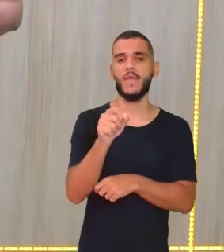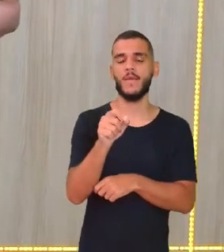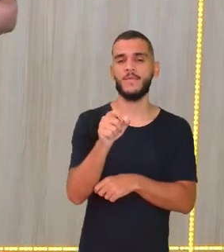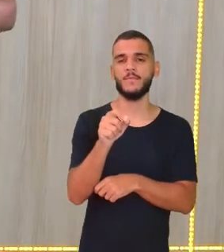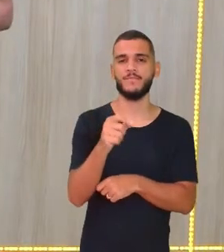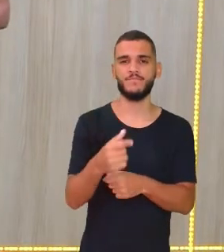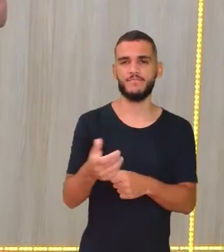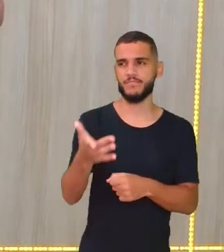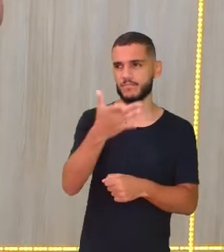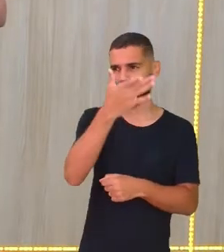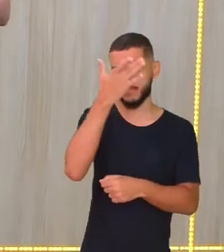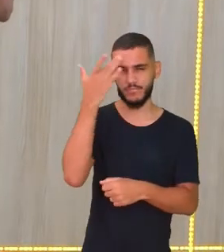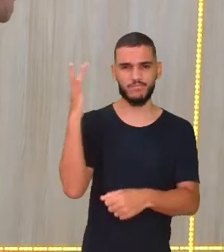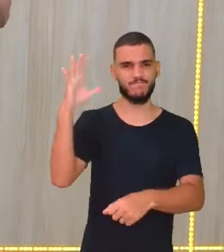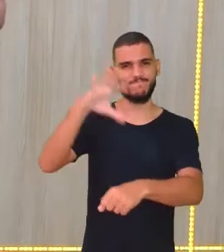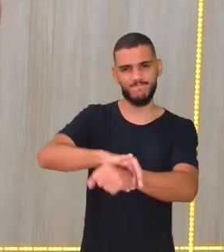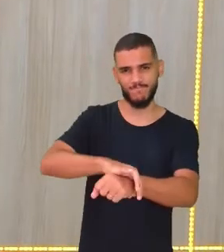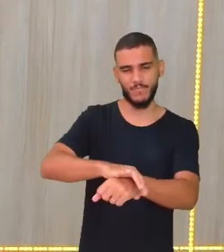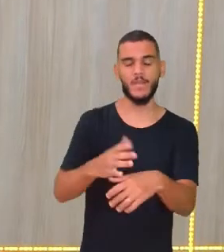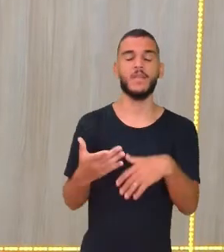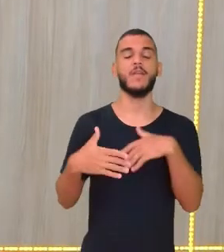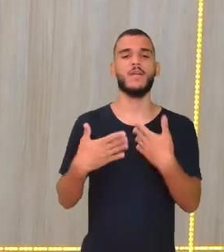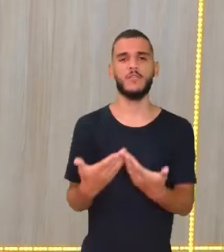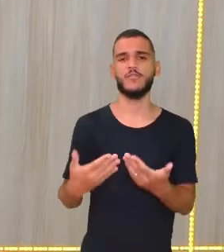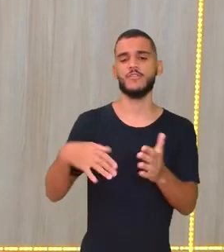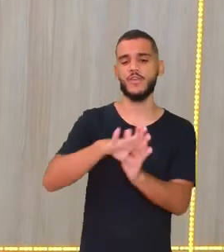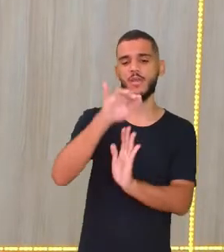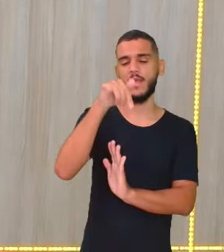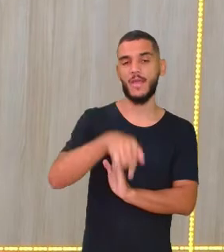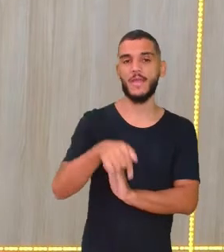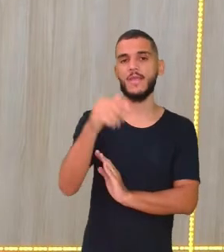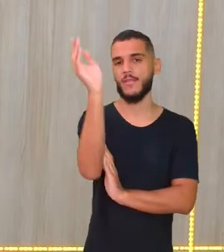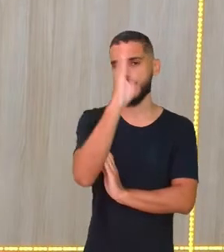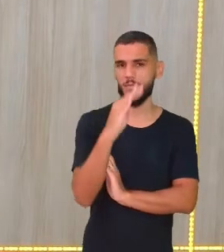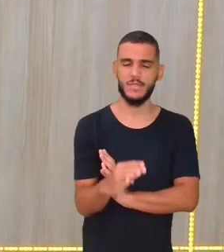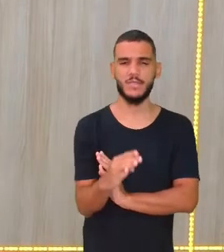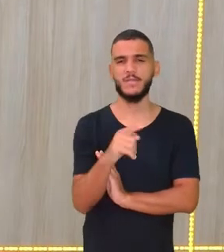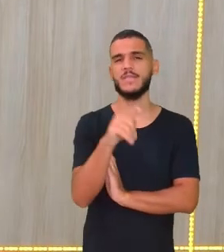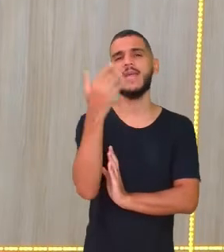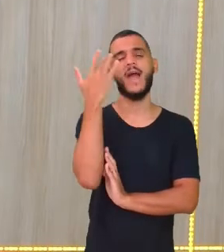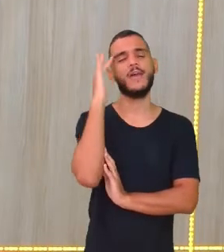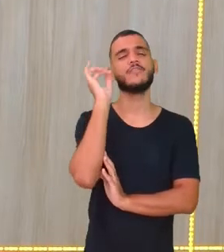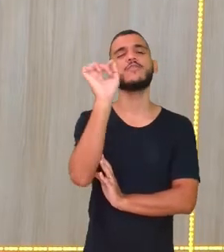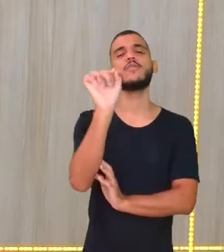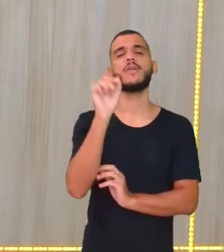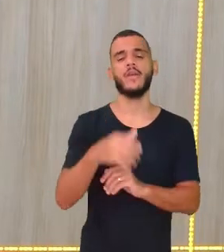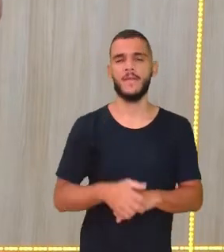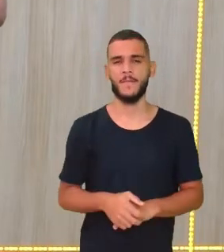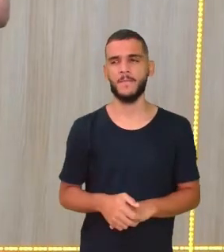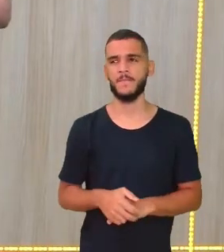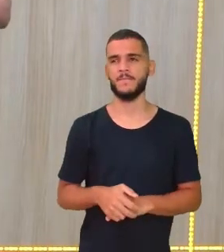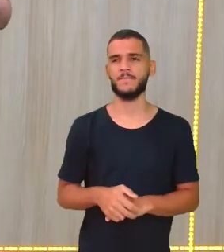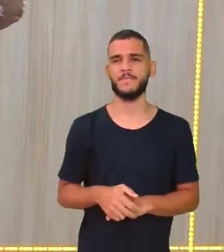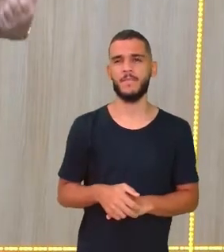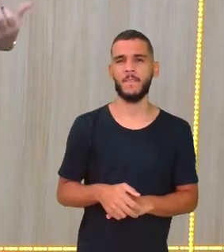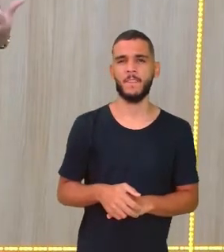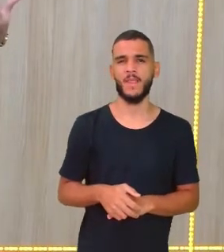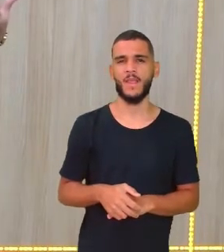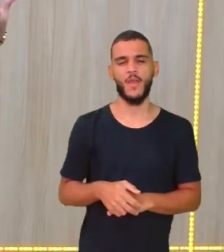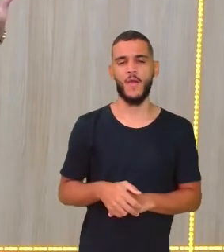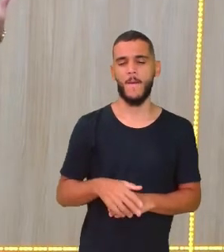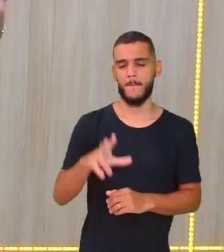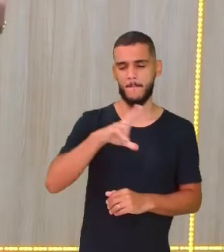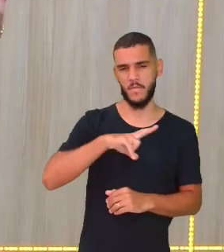né, que são os portugueses, chegando aqui no Brasil. O que é que vocês acham? Vocês acham que eles aceitaram a língua